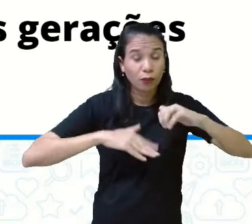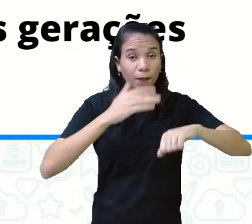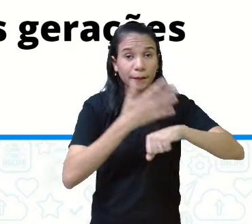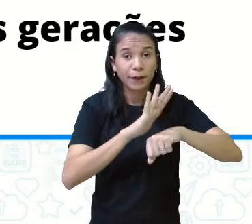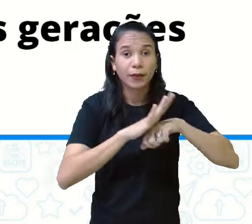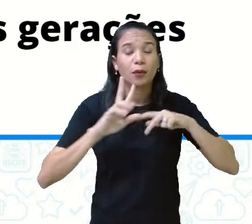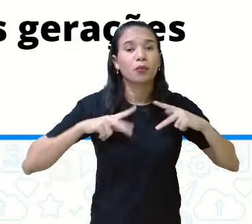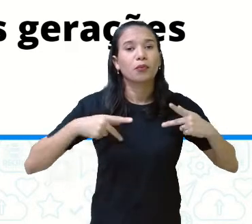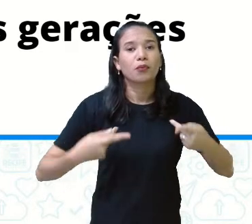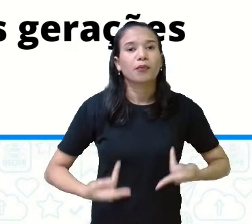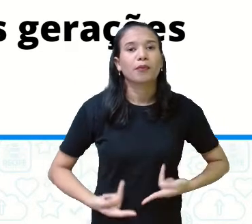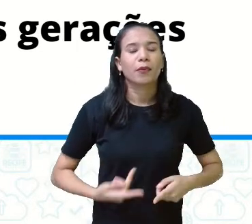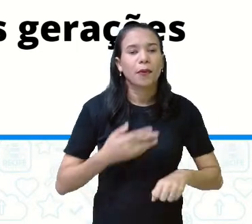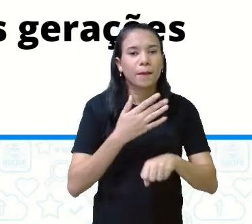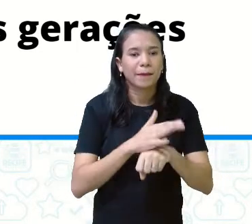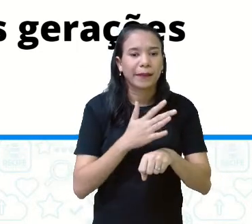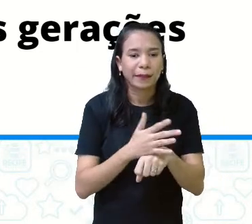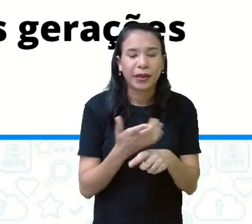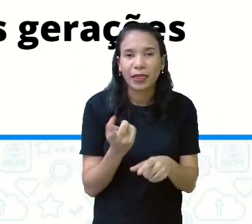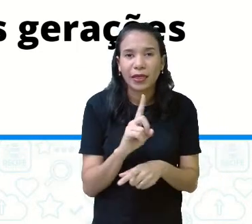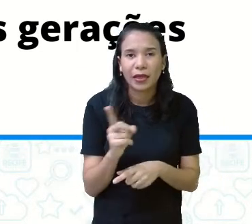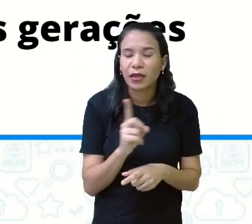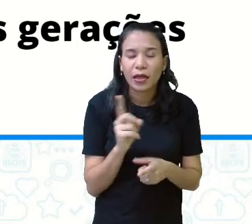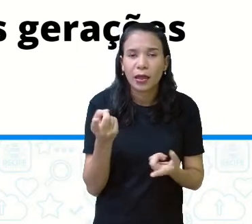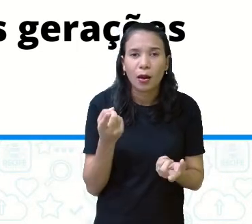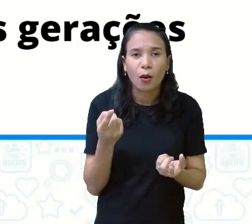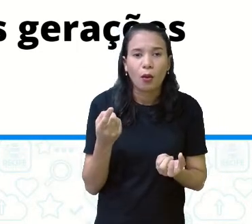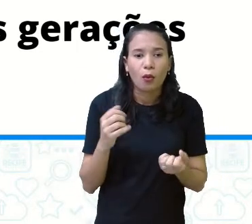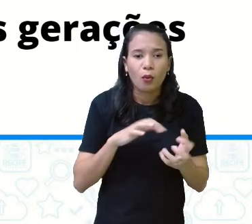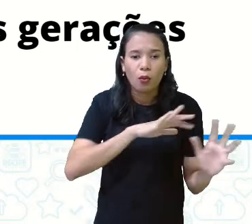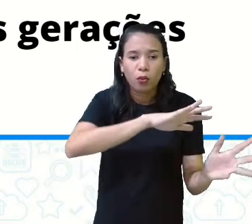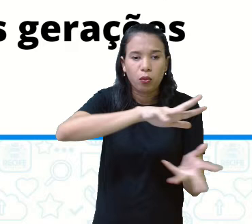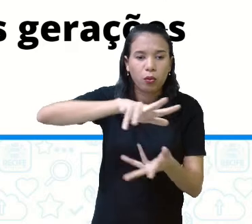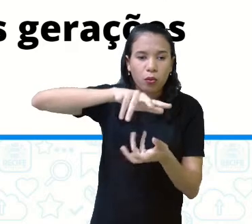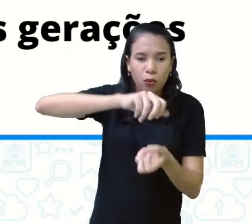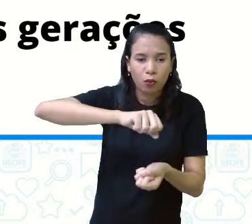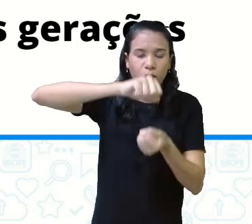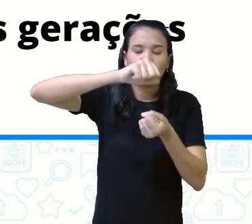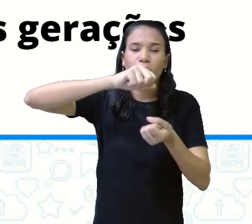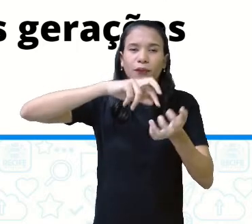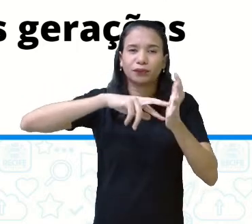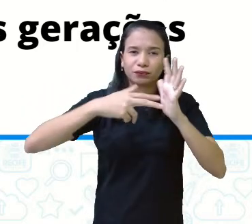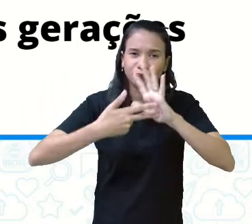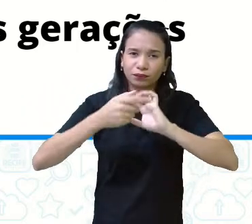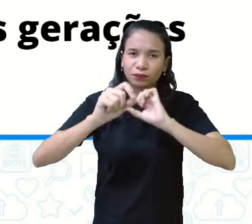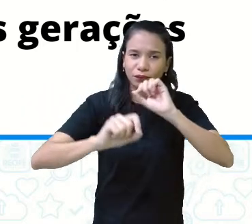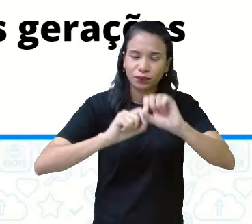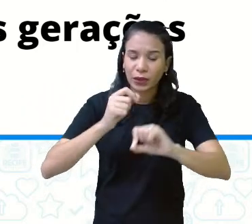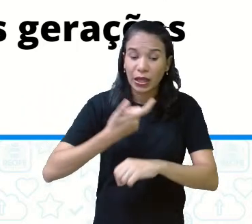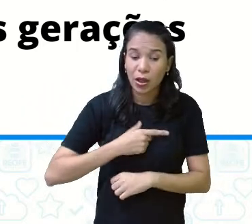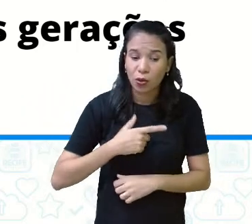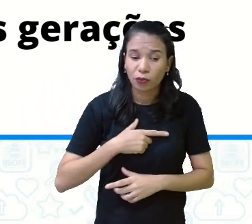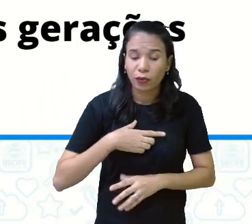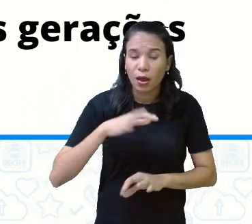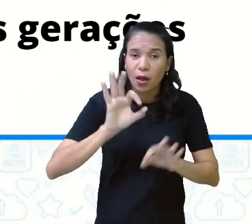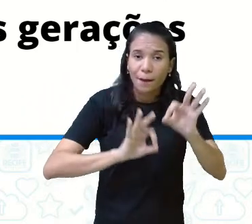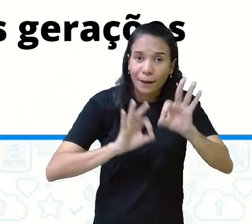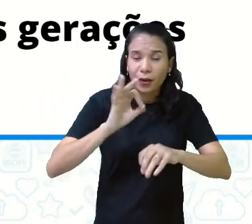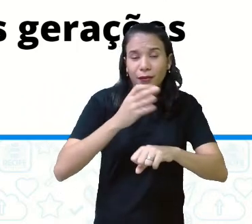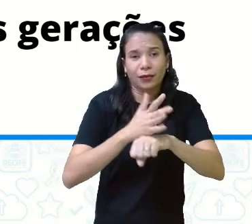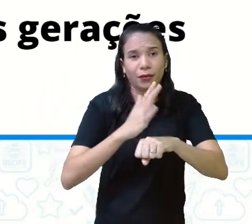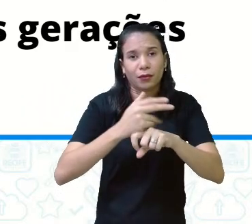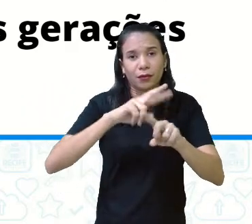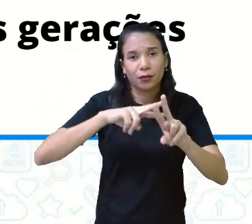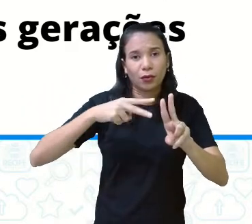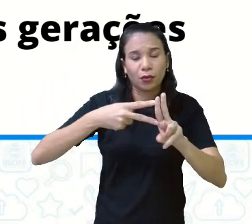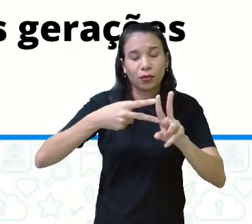práticas humanas realizadas de maneira não sustentável, ou seja, sem garantir a existência dos recursos